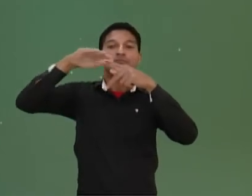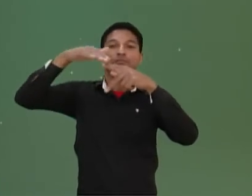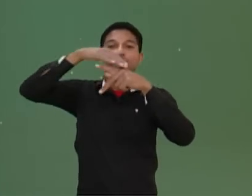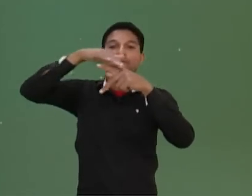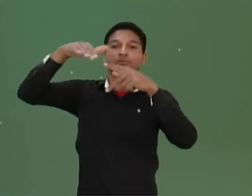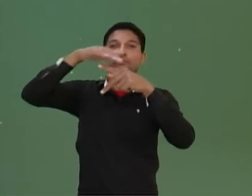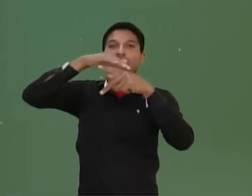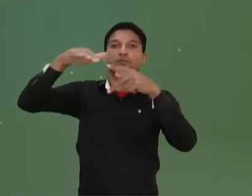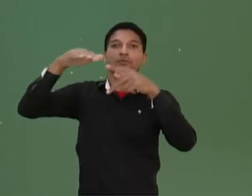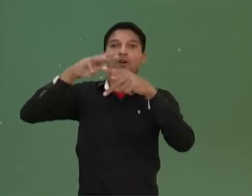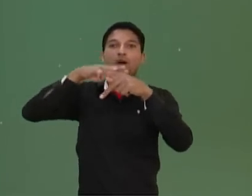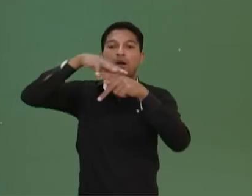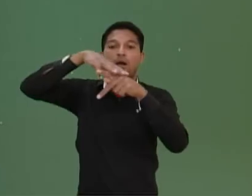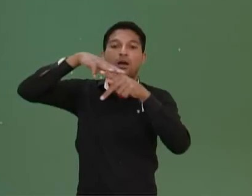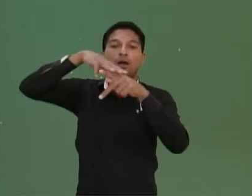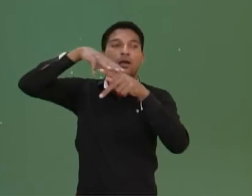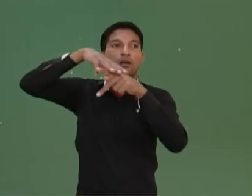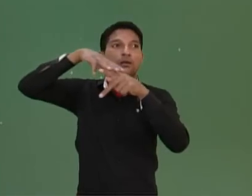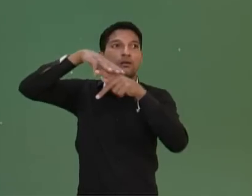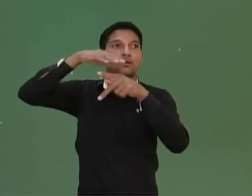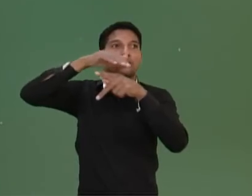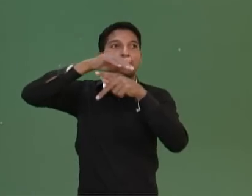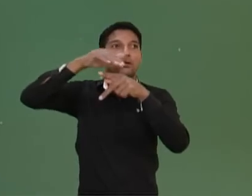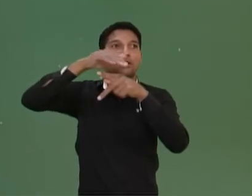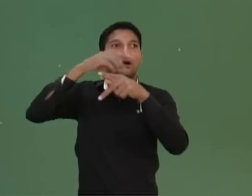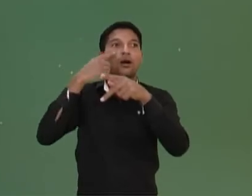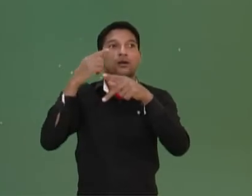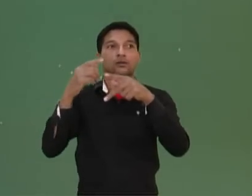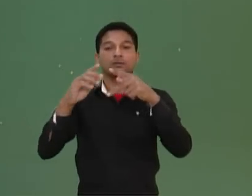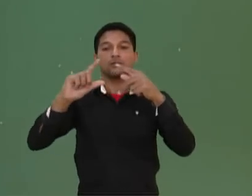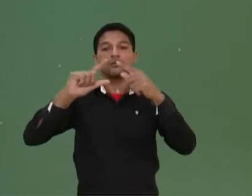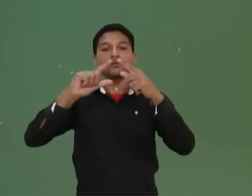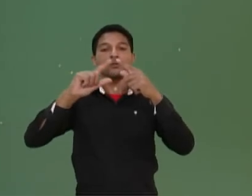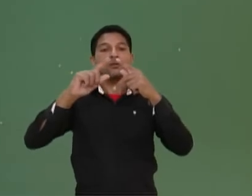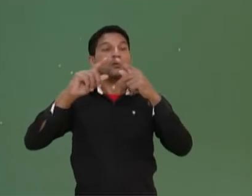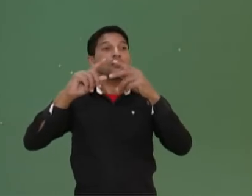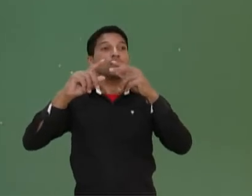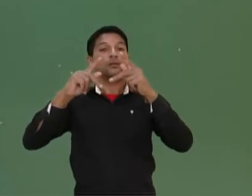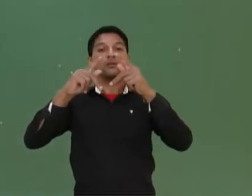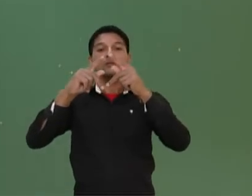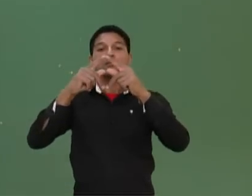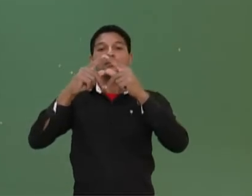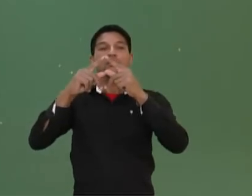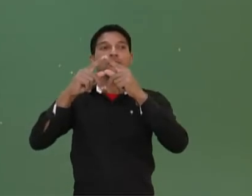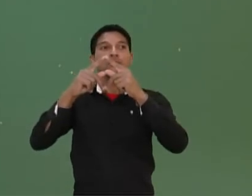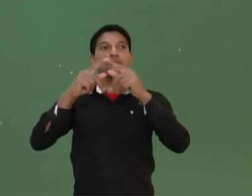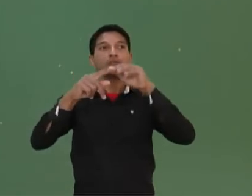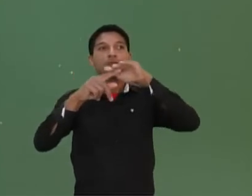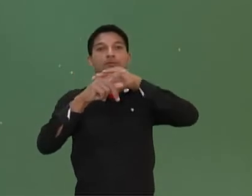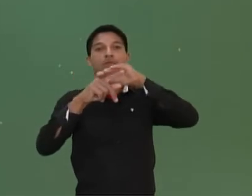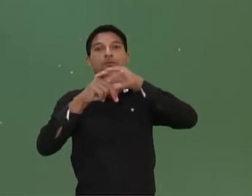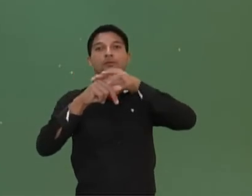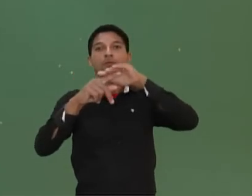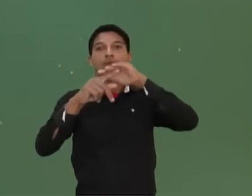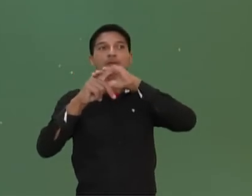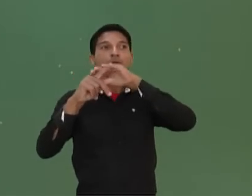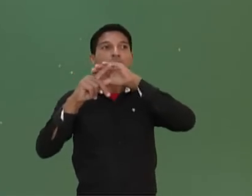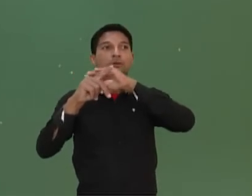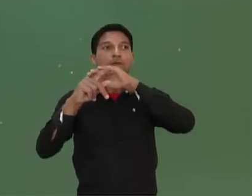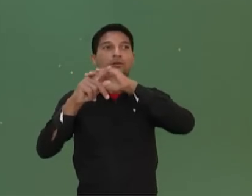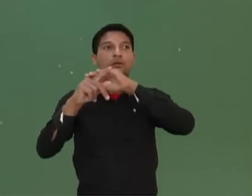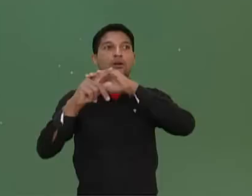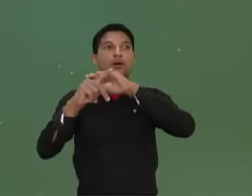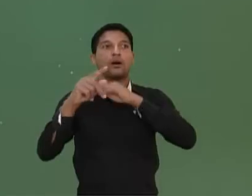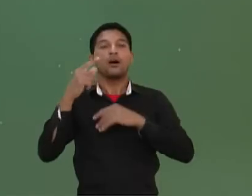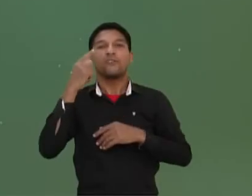3 risquinhos, este lado aqui que eu vou fazer 3 risquinhos, esse e esse, também são do mesmo tamanho. Por quê? Porque eu estou falando de